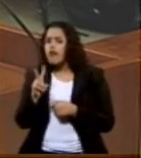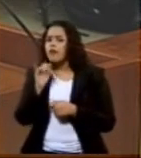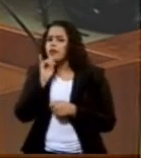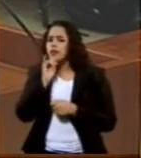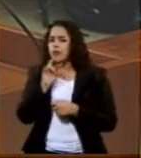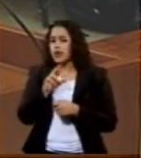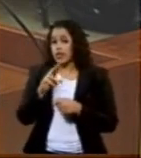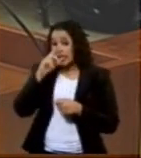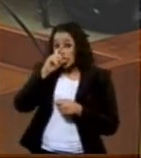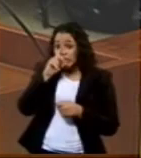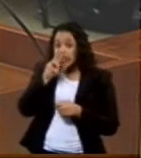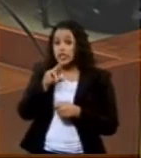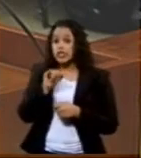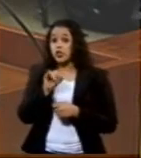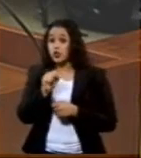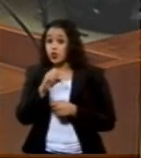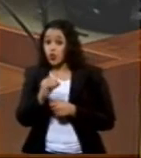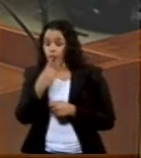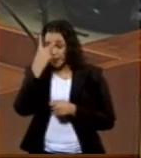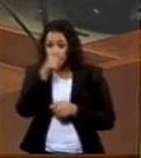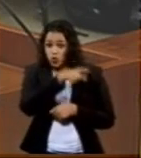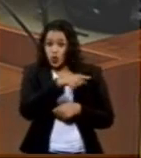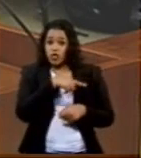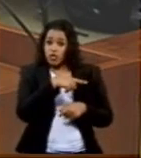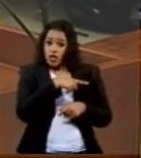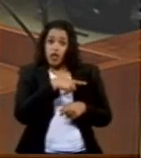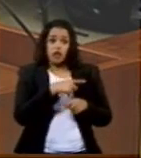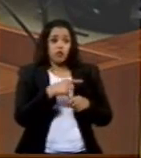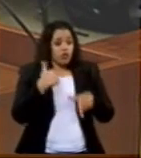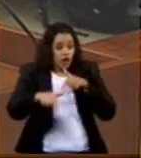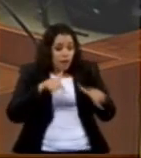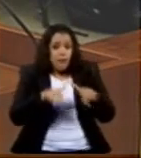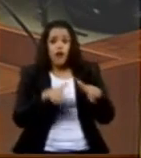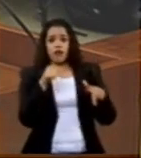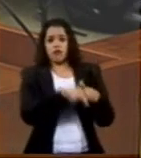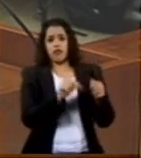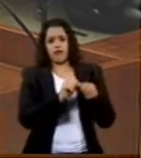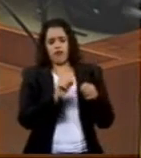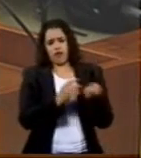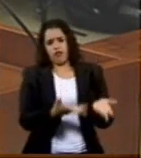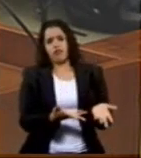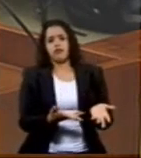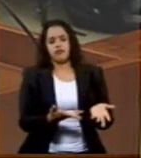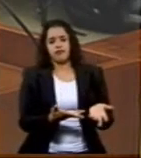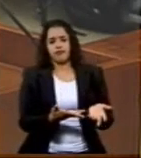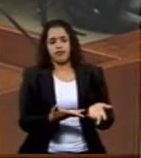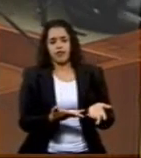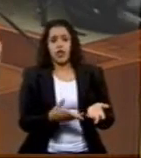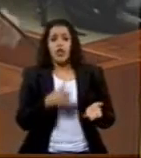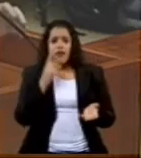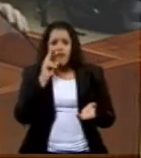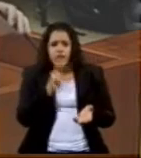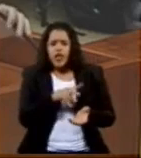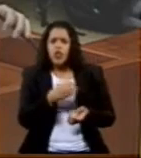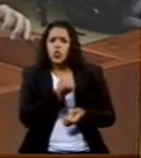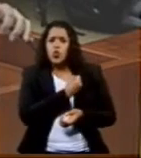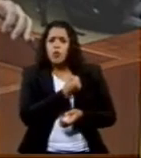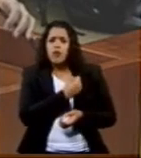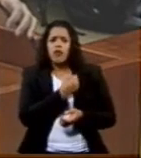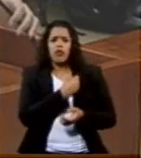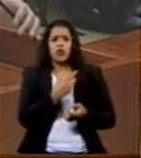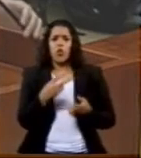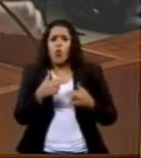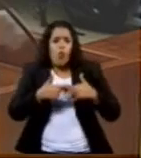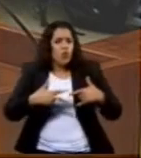efetivo risco que esses trabalhadores têm nas operações portuárias. Basta ver o grande número de acidentes